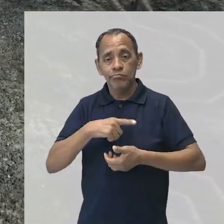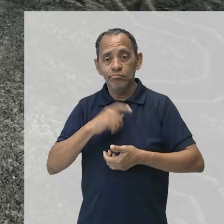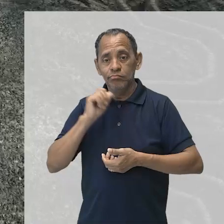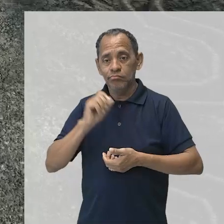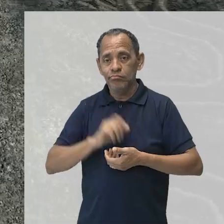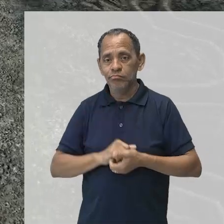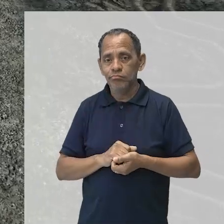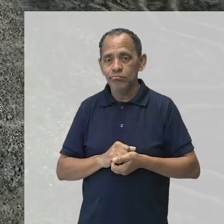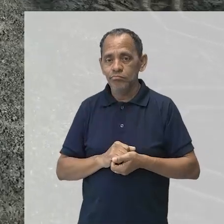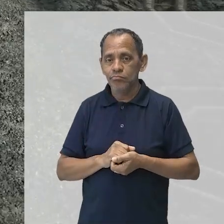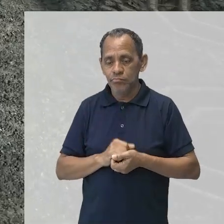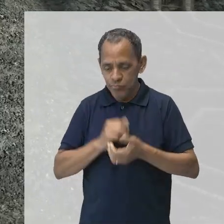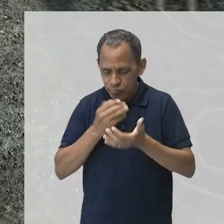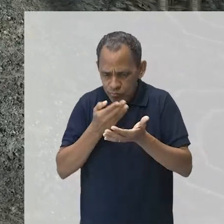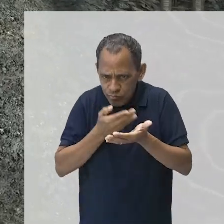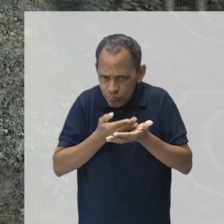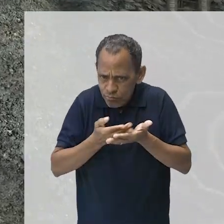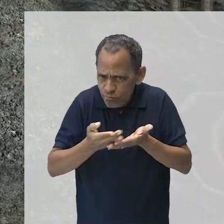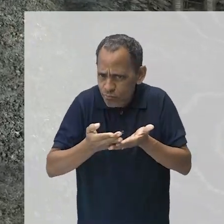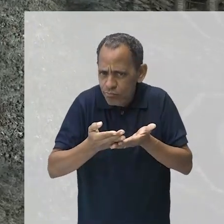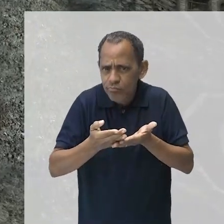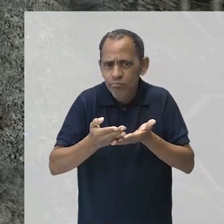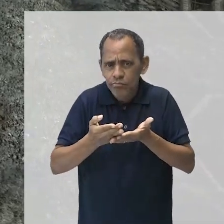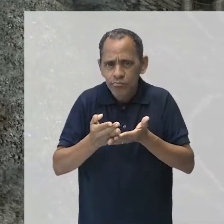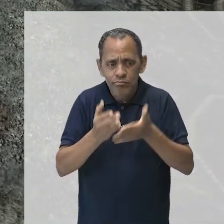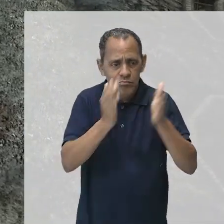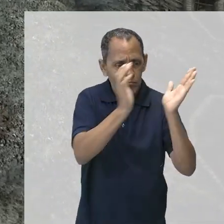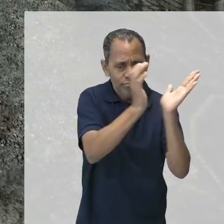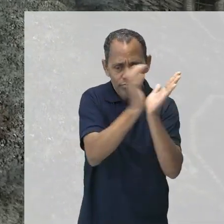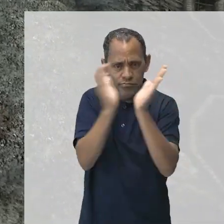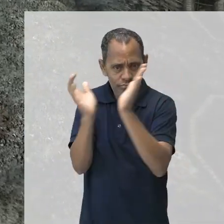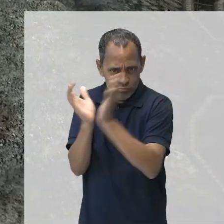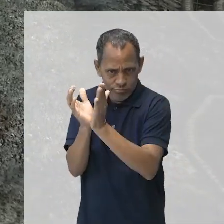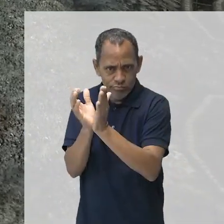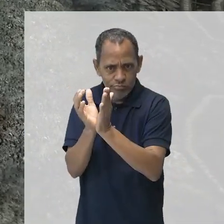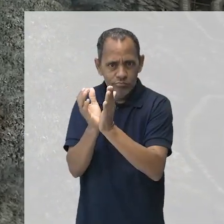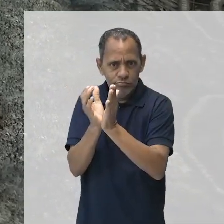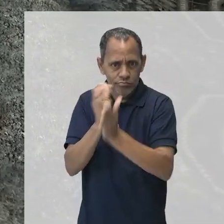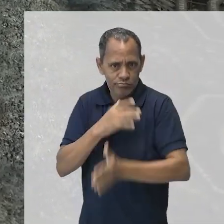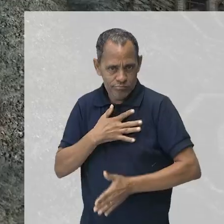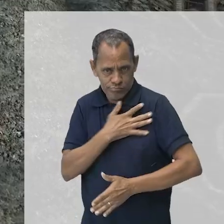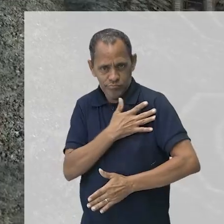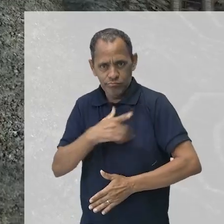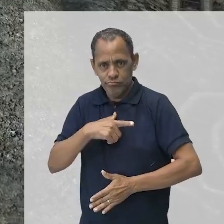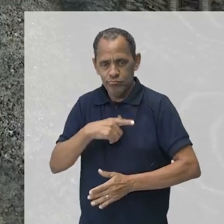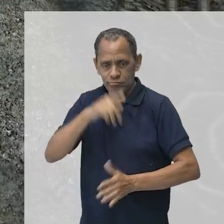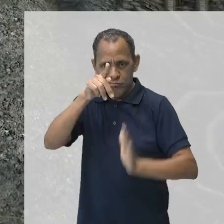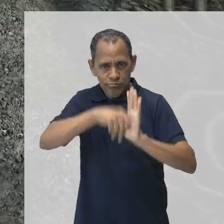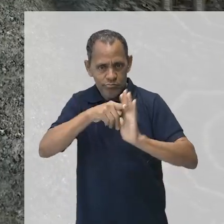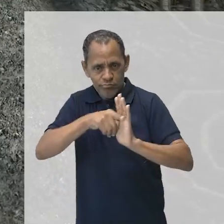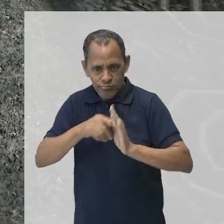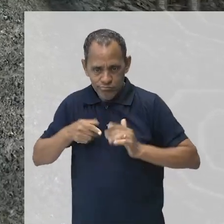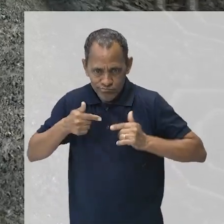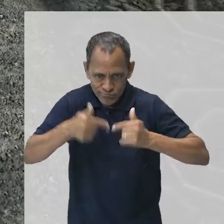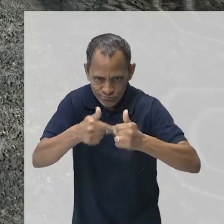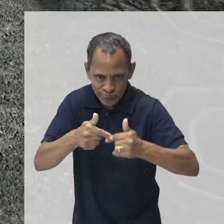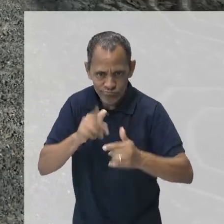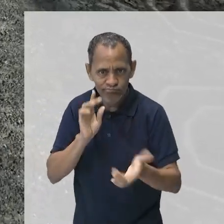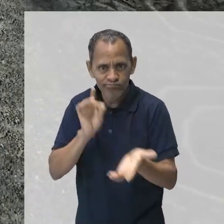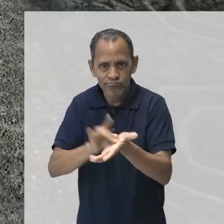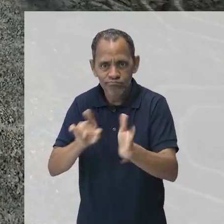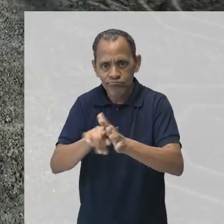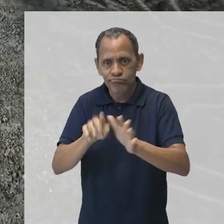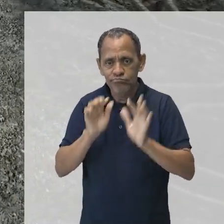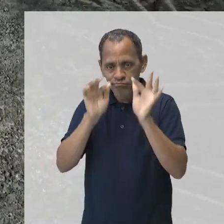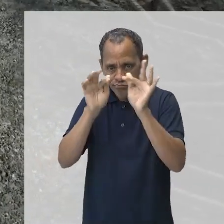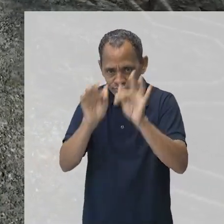ainda que no início, né, ambos os blocos militares tivessem planos para uma guerra ofensiva, ao fim